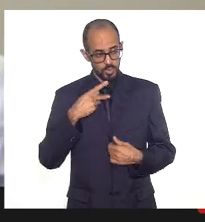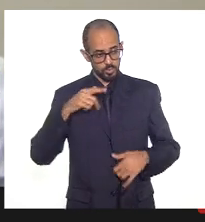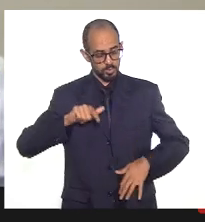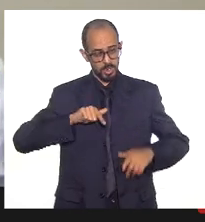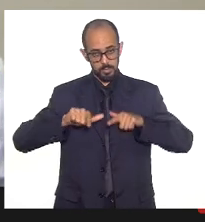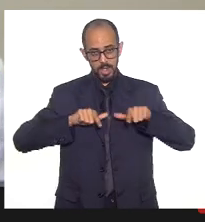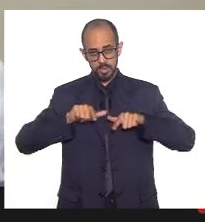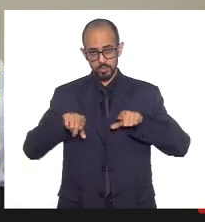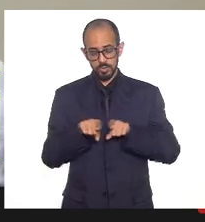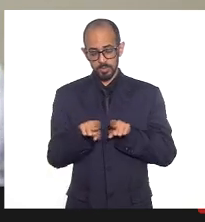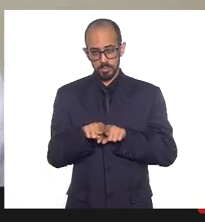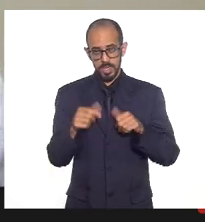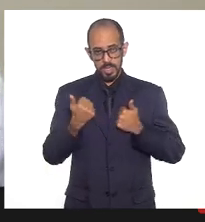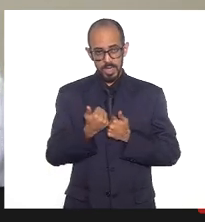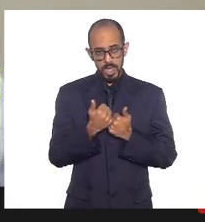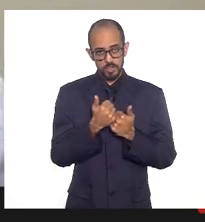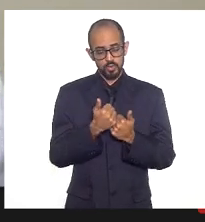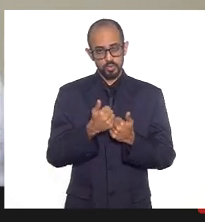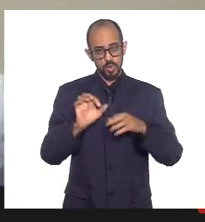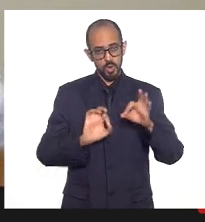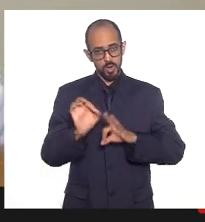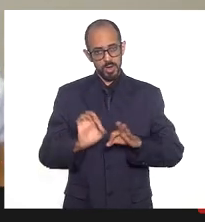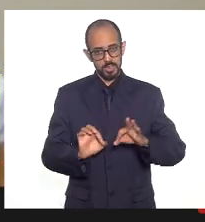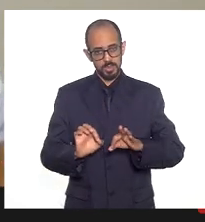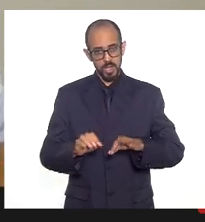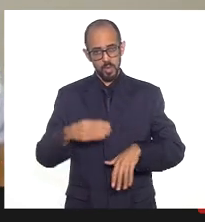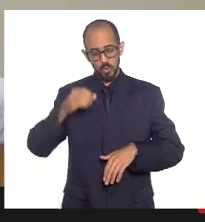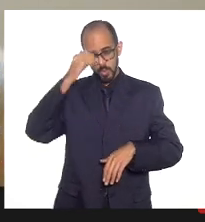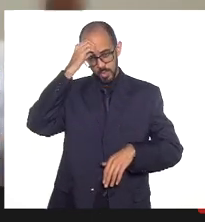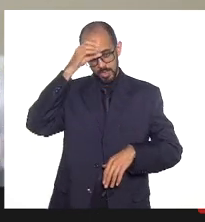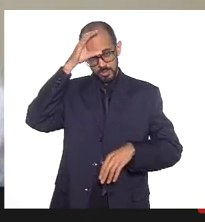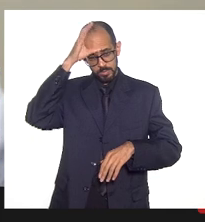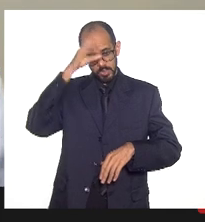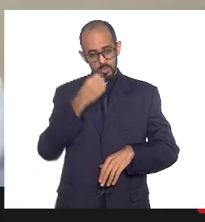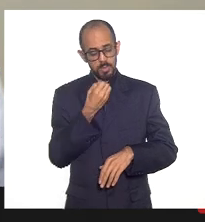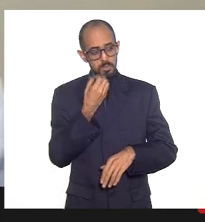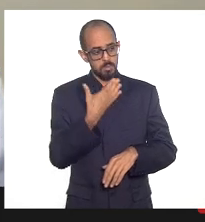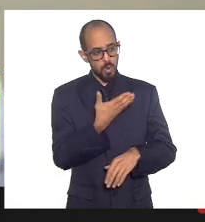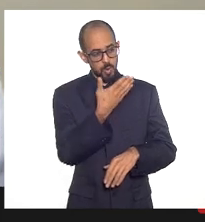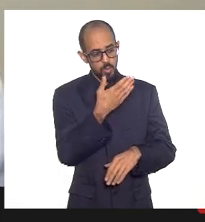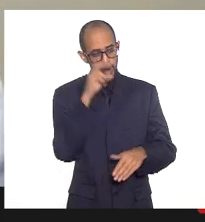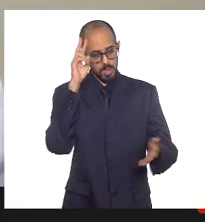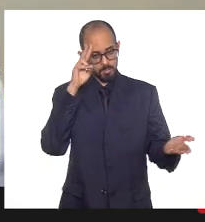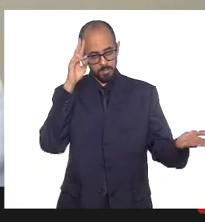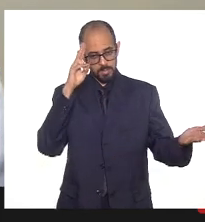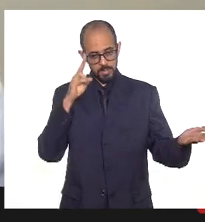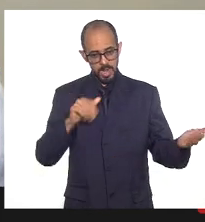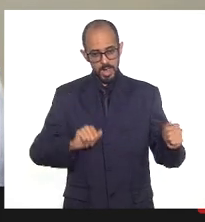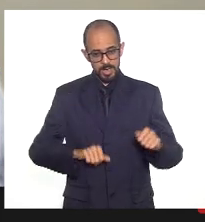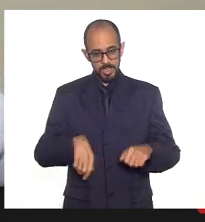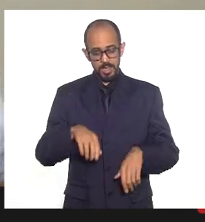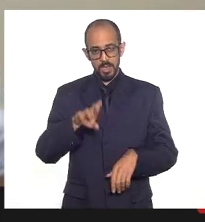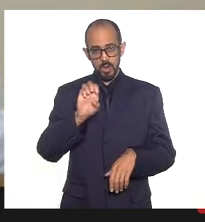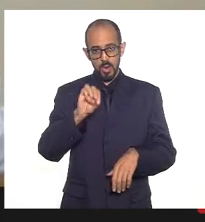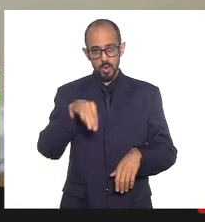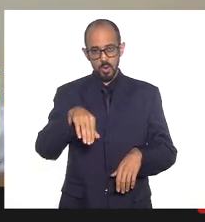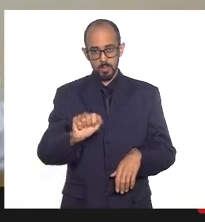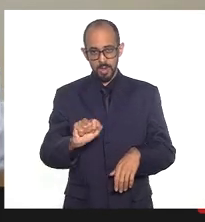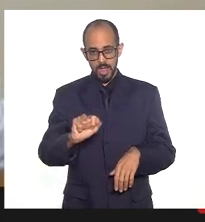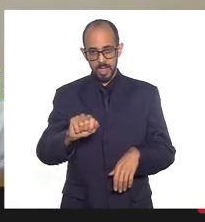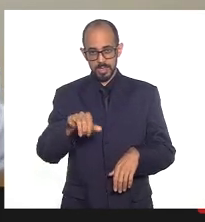que ajudam a organizar o conhecimento, o pensamento nesse campo. Que bom trazer a memória aí do Roman Jakobson, né, um pioneiro